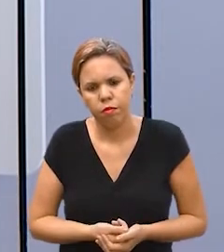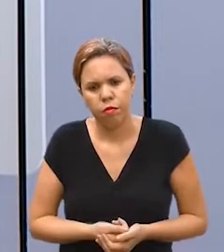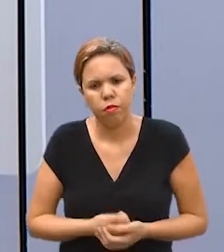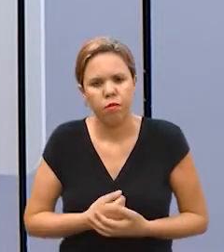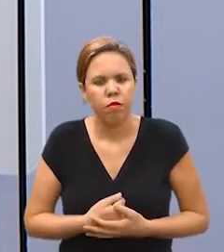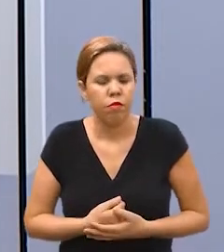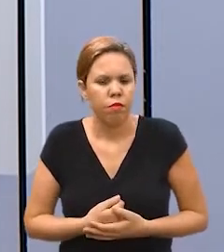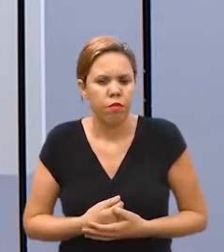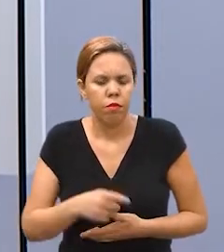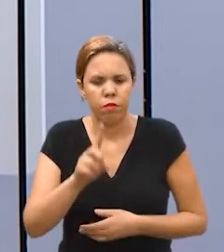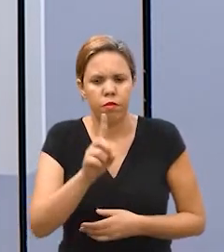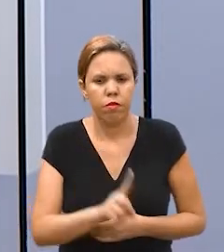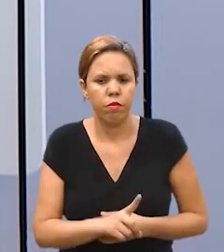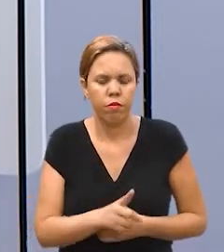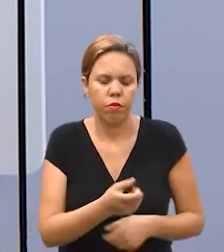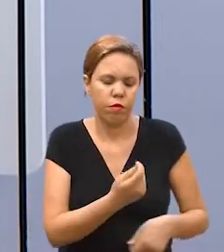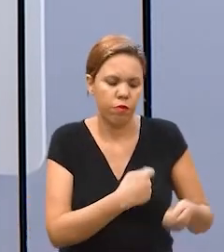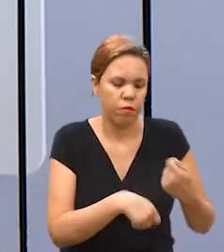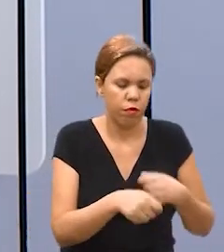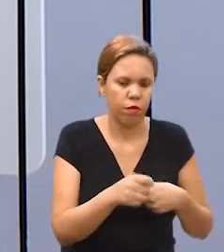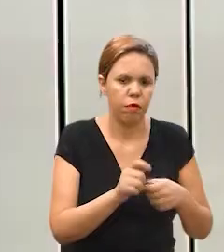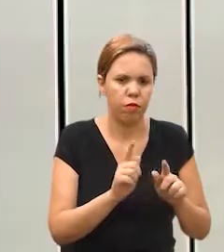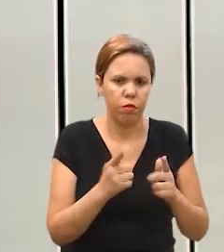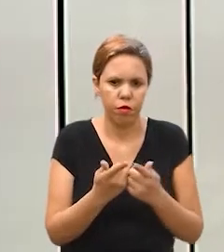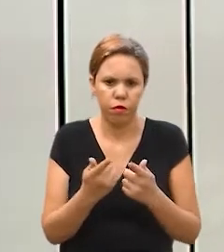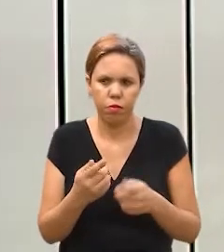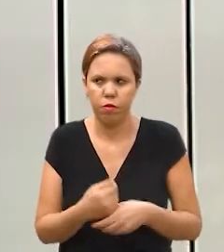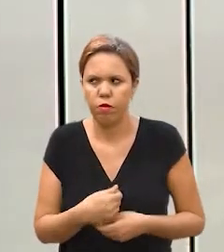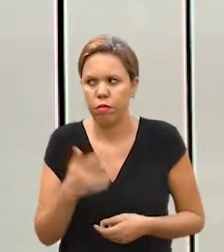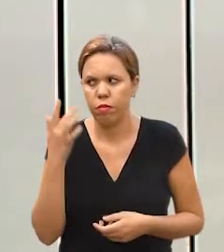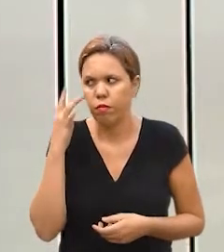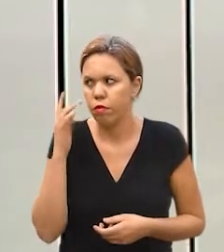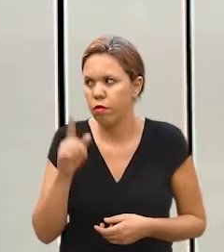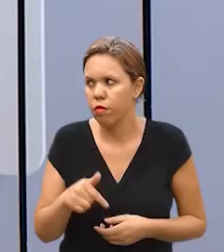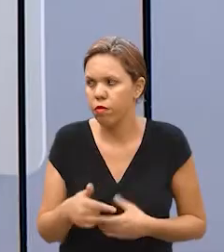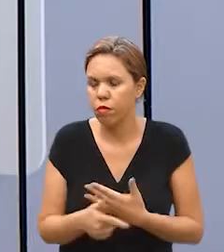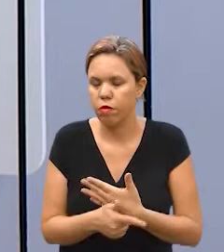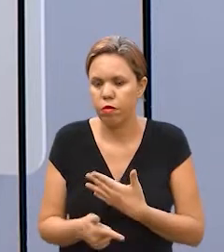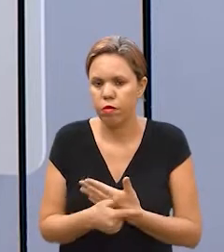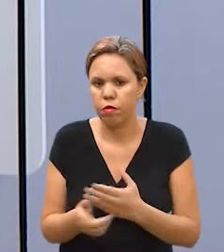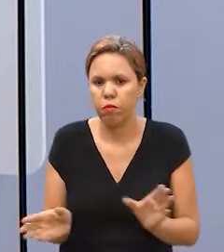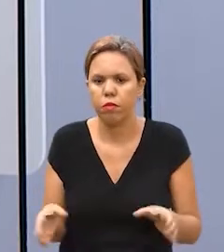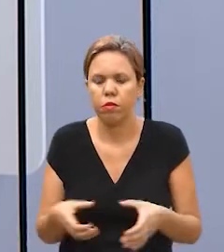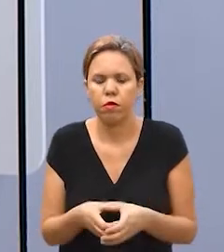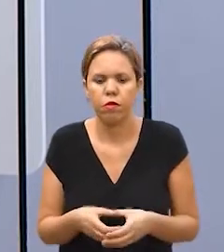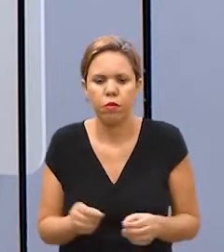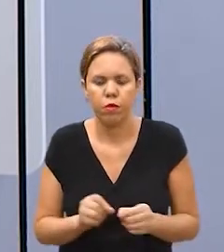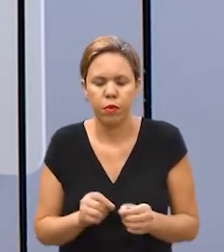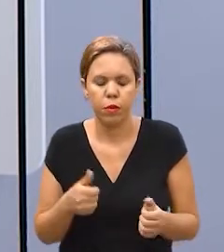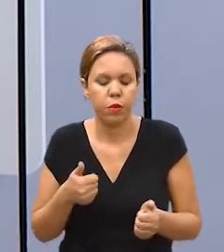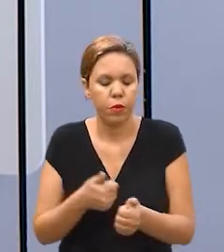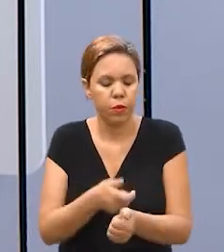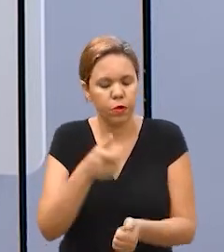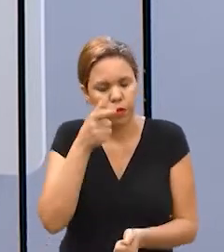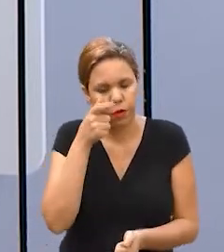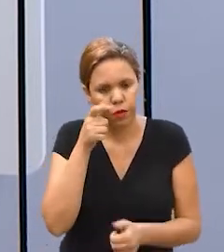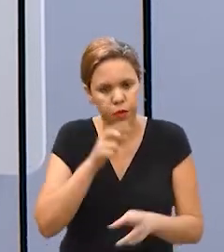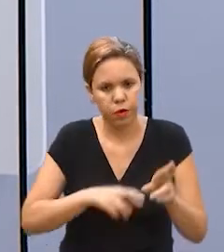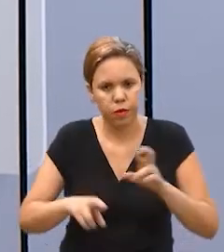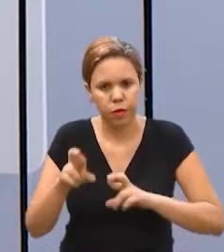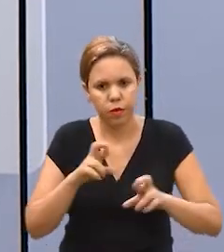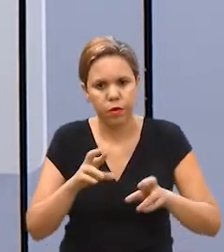né? Diretores, gestores, né? Então acho que esse vai ser o papel da comissão, fazer o